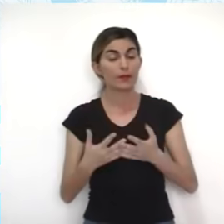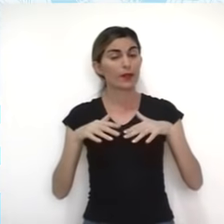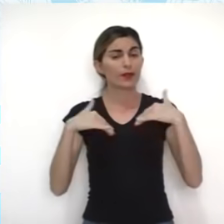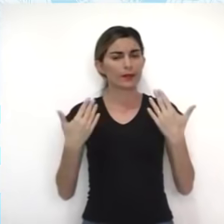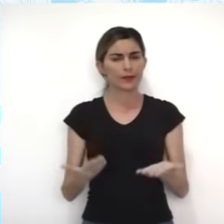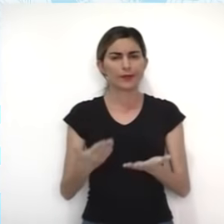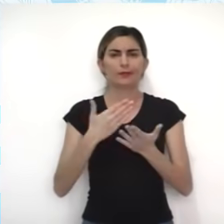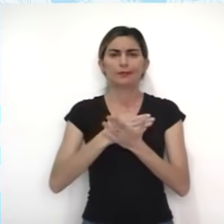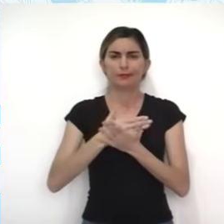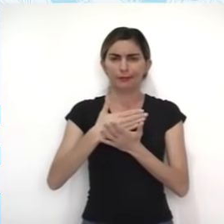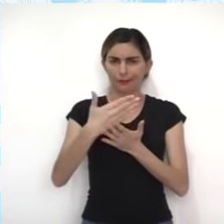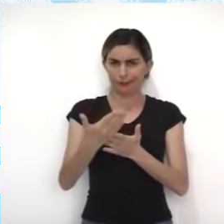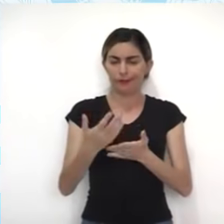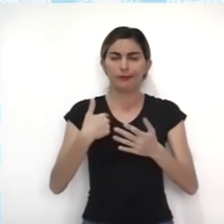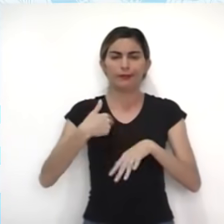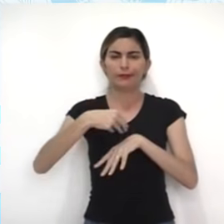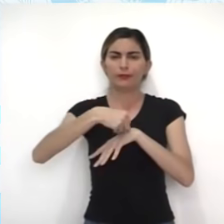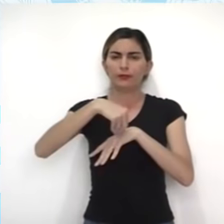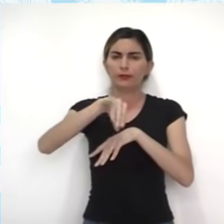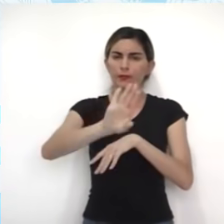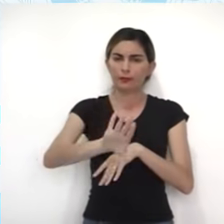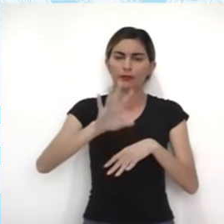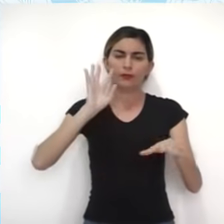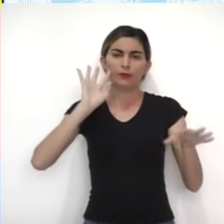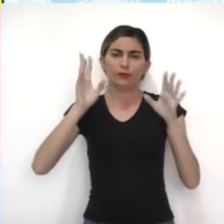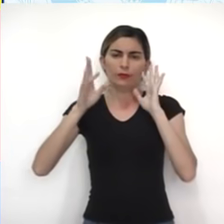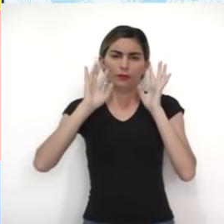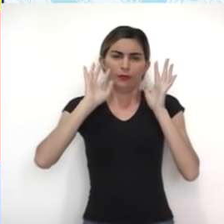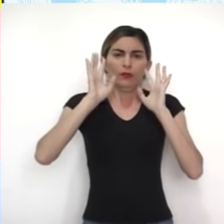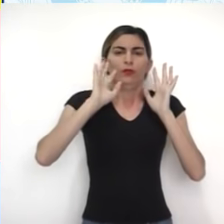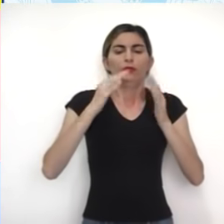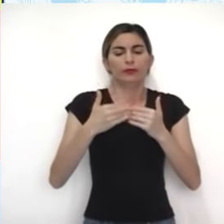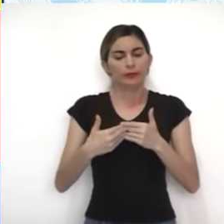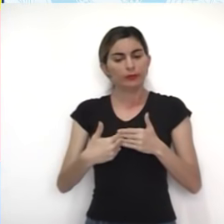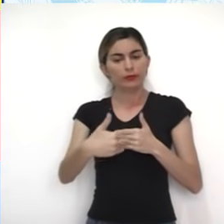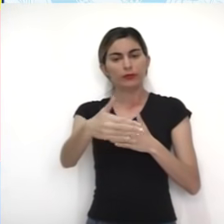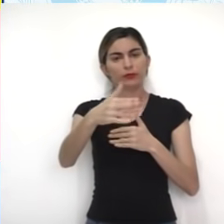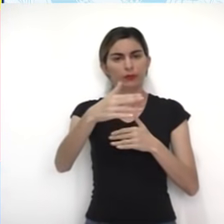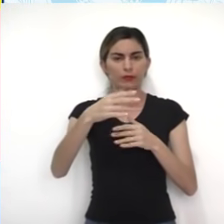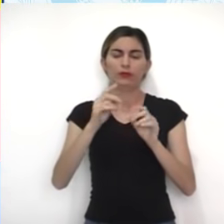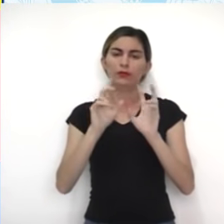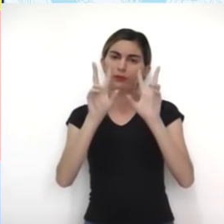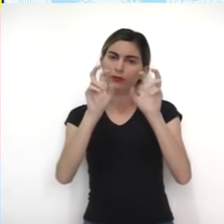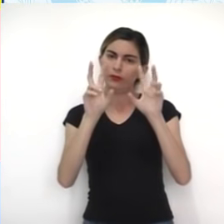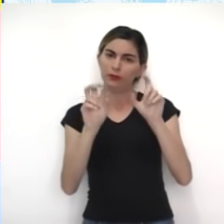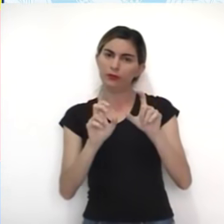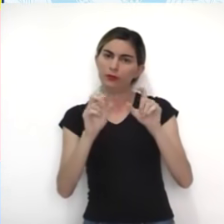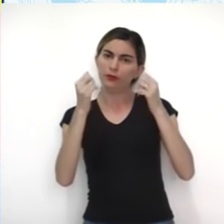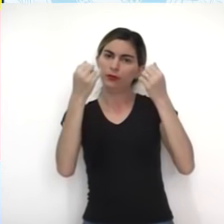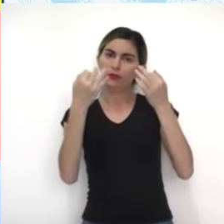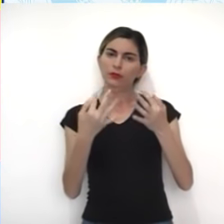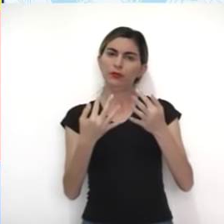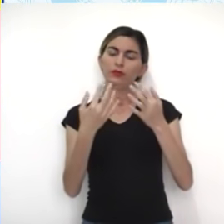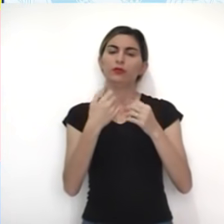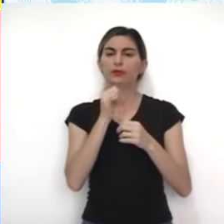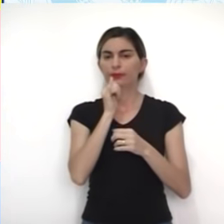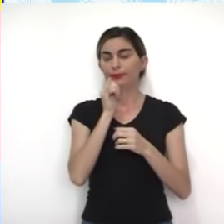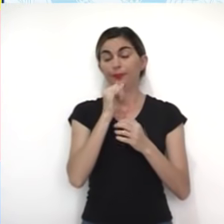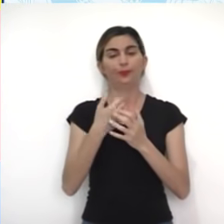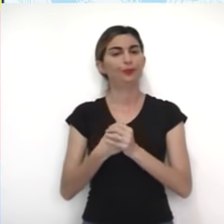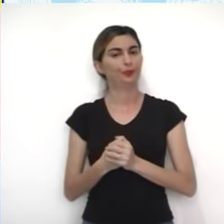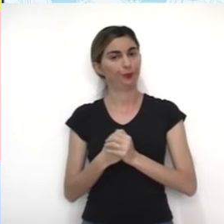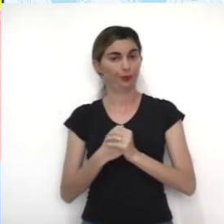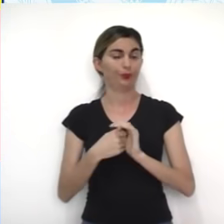bom gente então tá aí é iniciar queria trazer para vocês uma reflexão a partir de uma tirinha que retrata uma situação